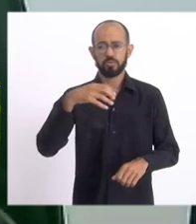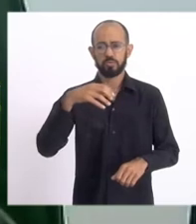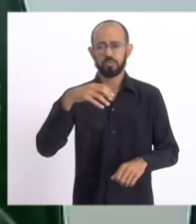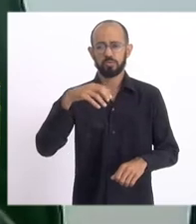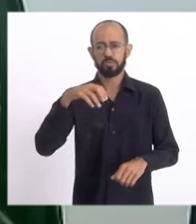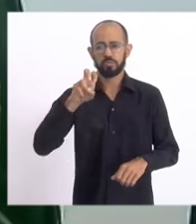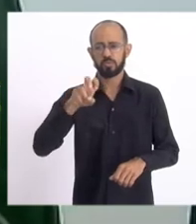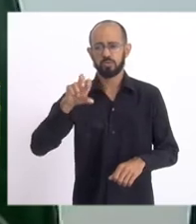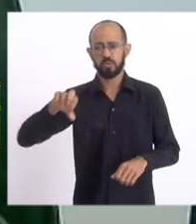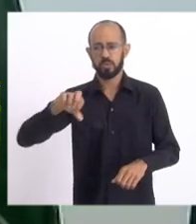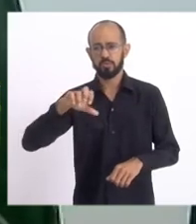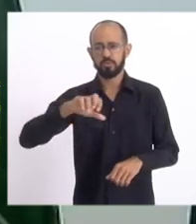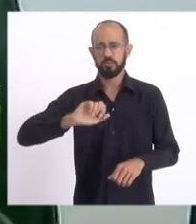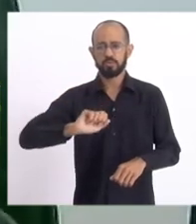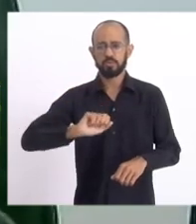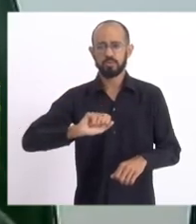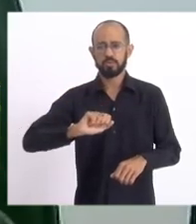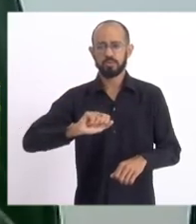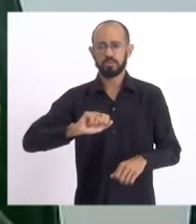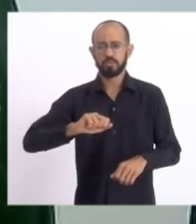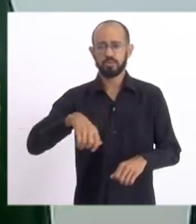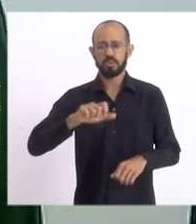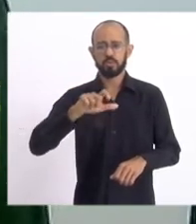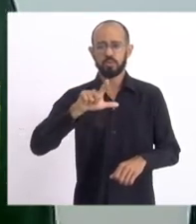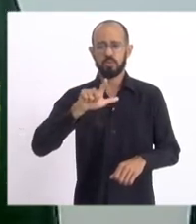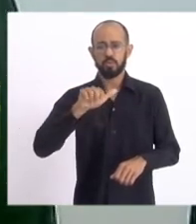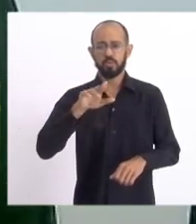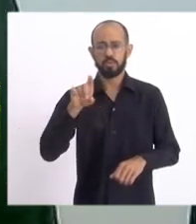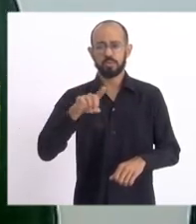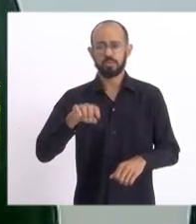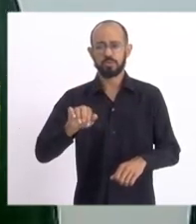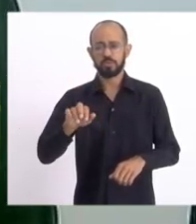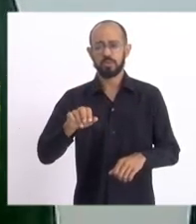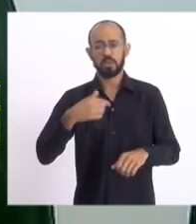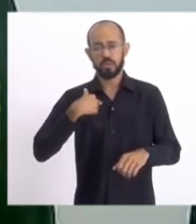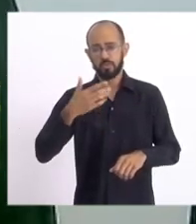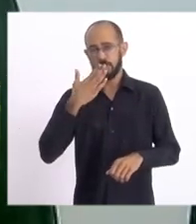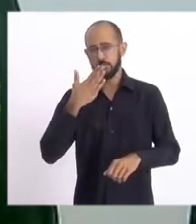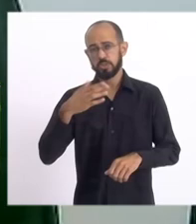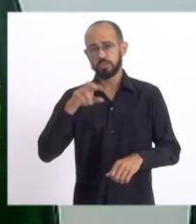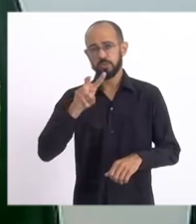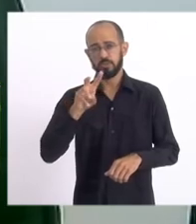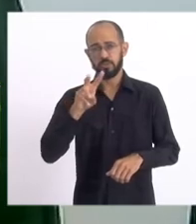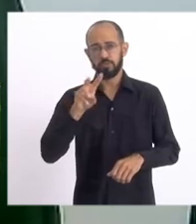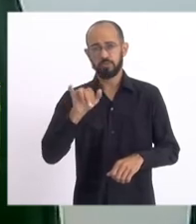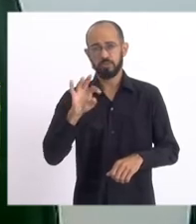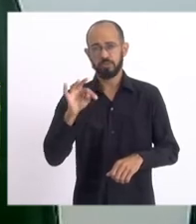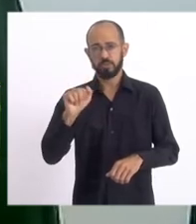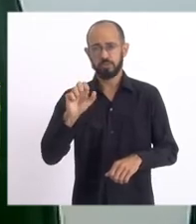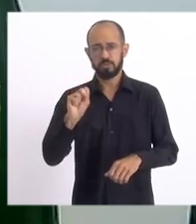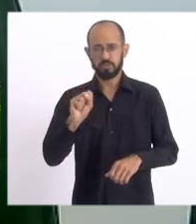4.59.19, de autoria do deputado Sérgio Fernandes. Grupo de vistas também, 55.